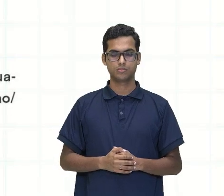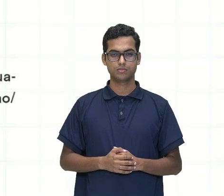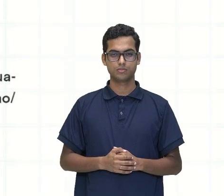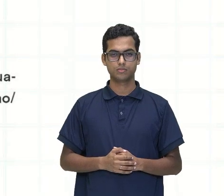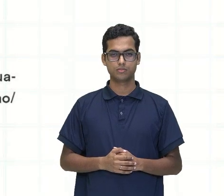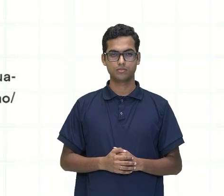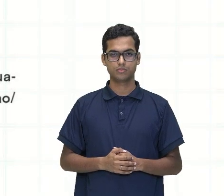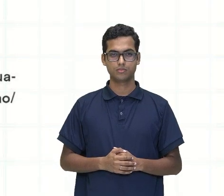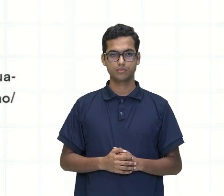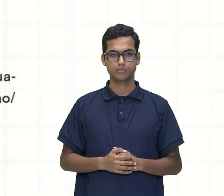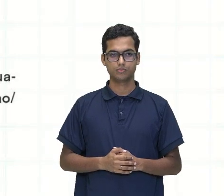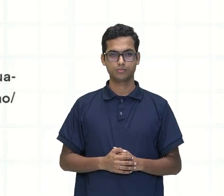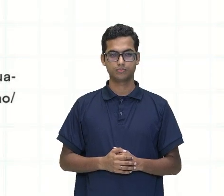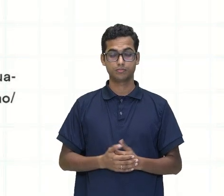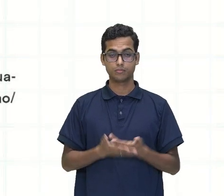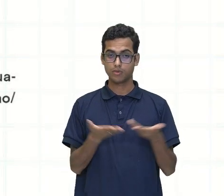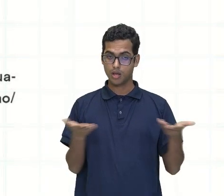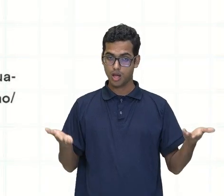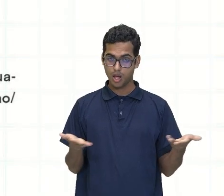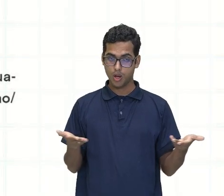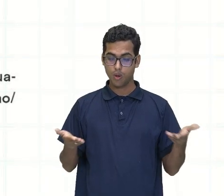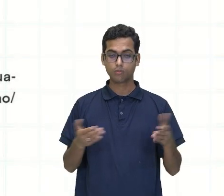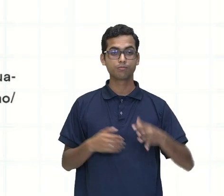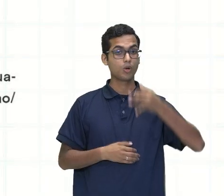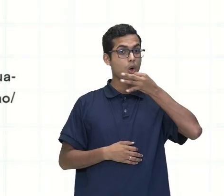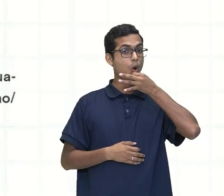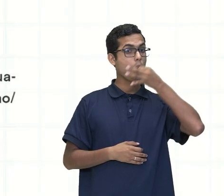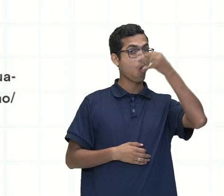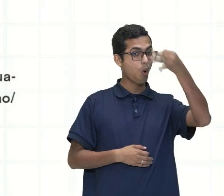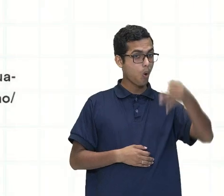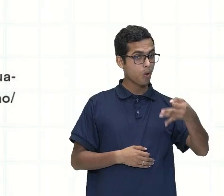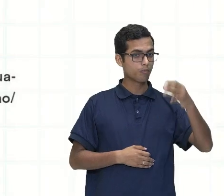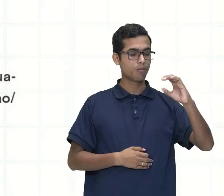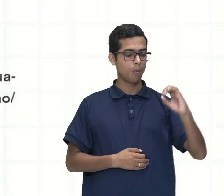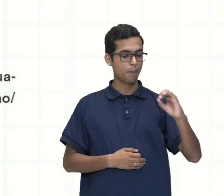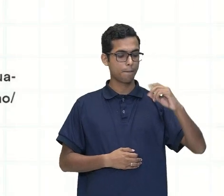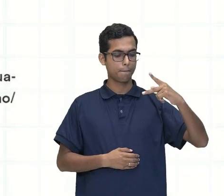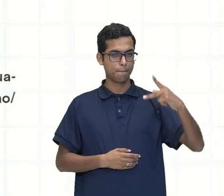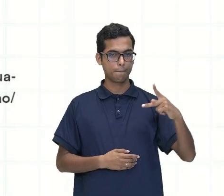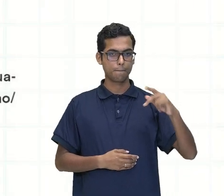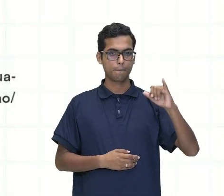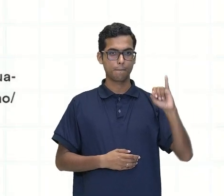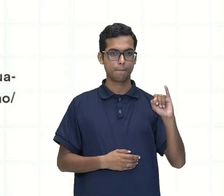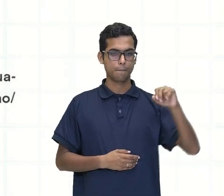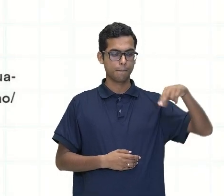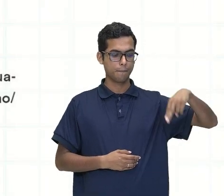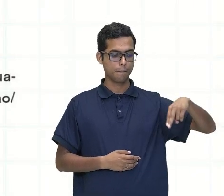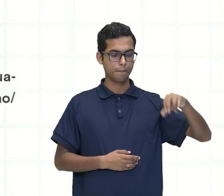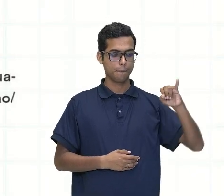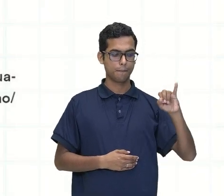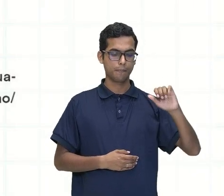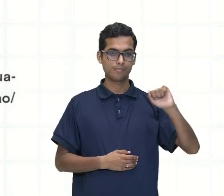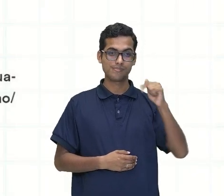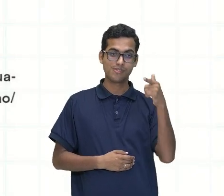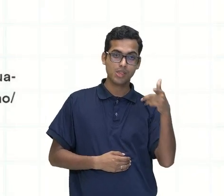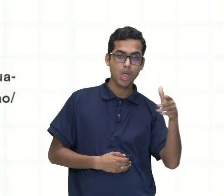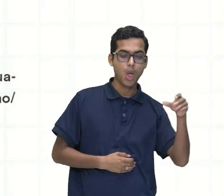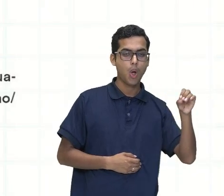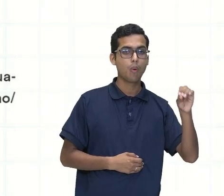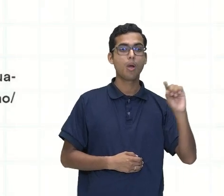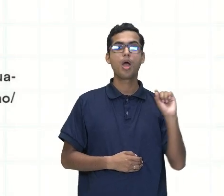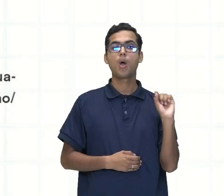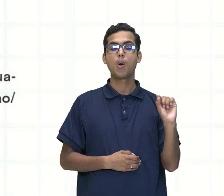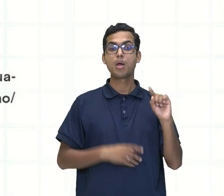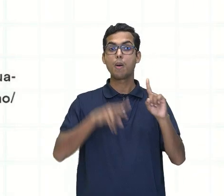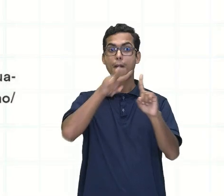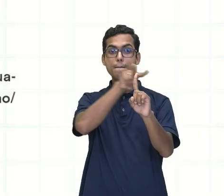Muito bem. A opinião, no caso, ele já não é um acontecimento, é um ponto de vista a respeito do